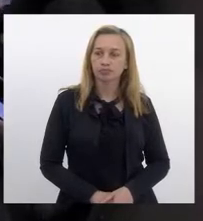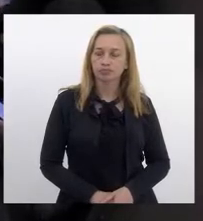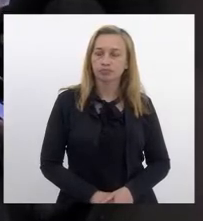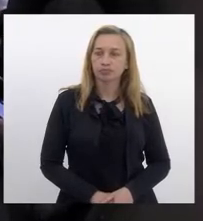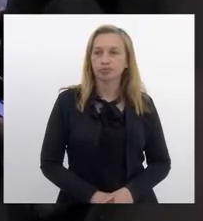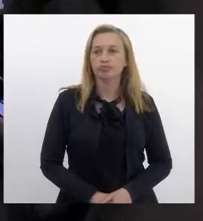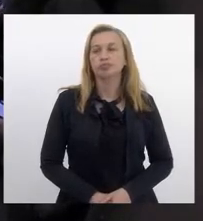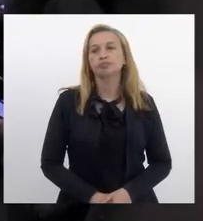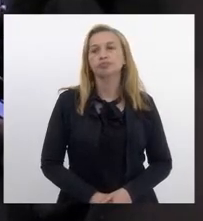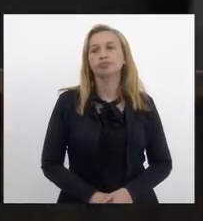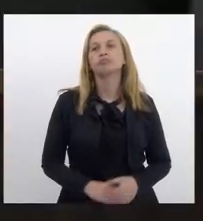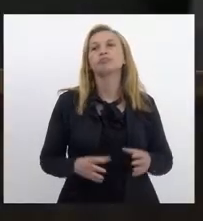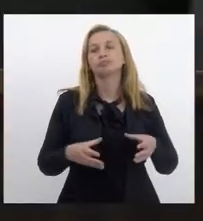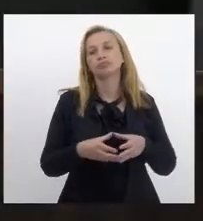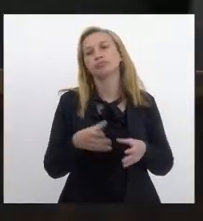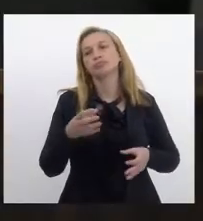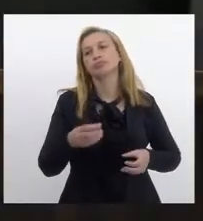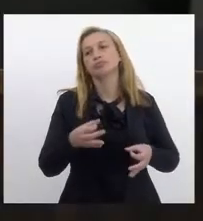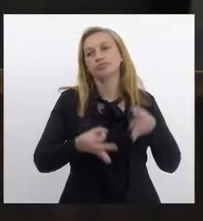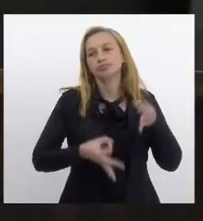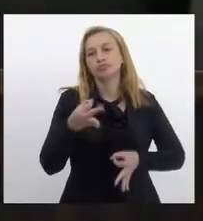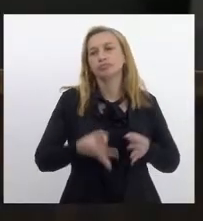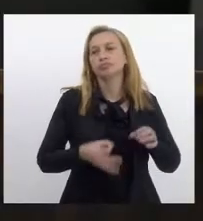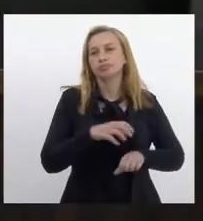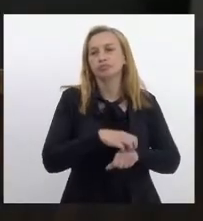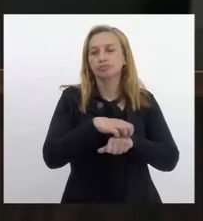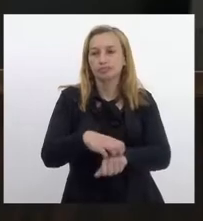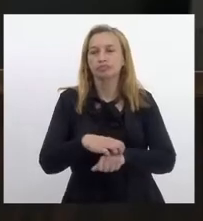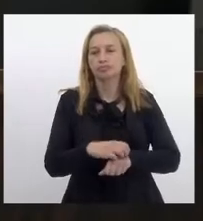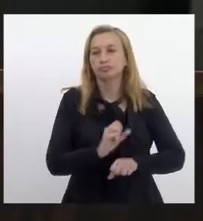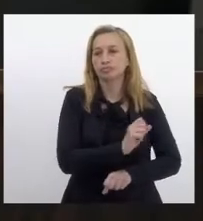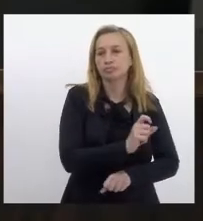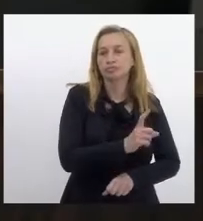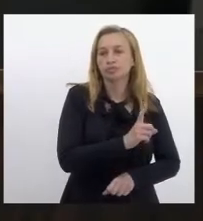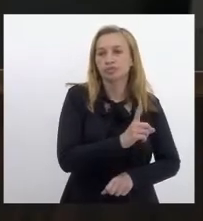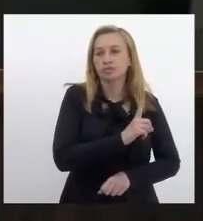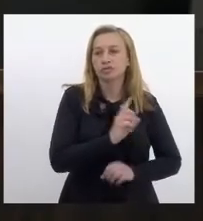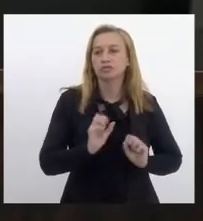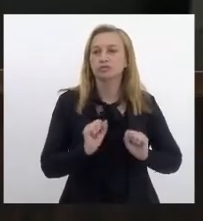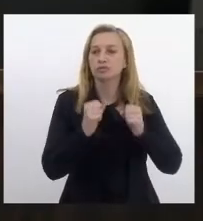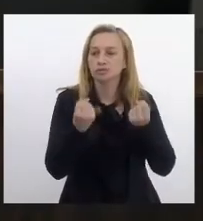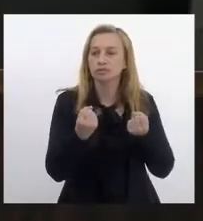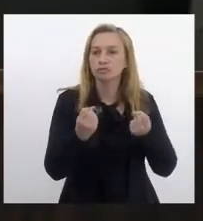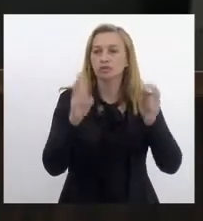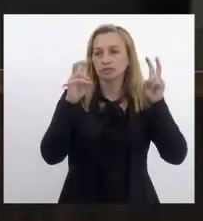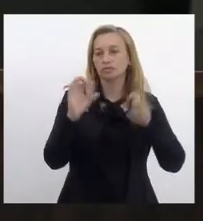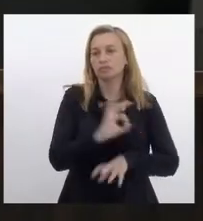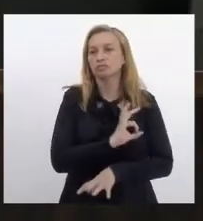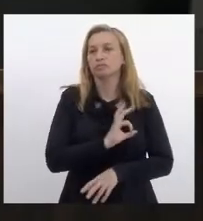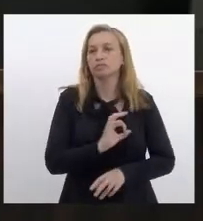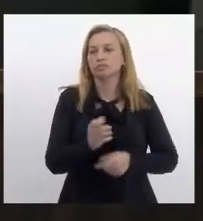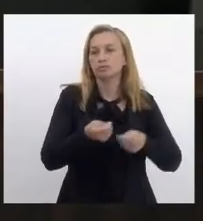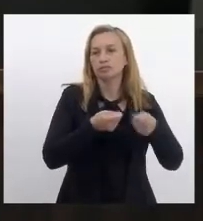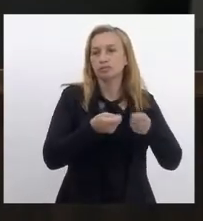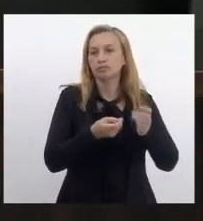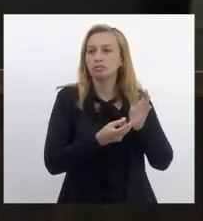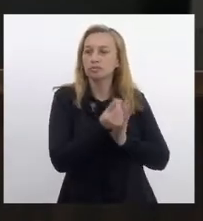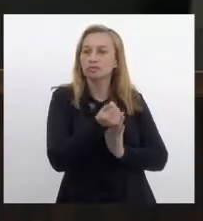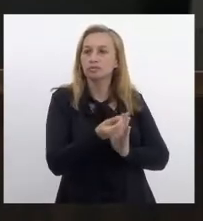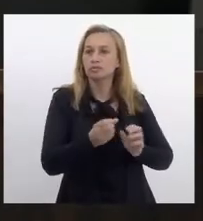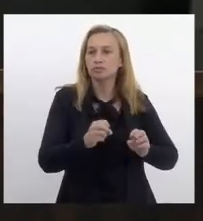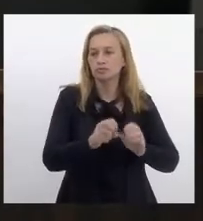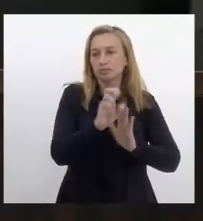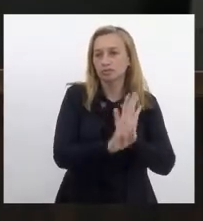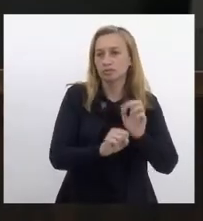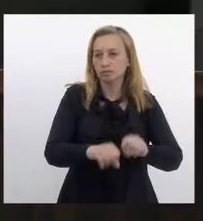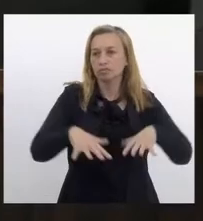Pendendo de pareceres das comissões de Constituição, Justiça, de Transporte, Defesa do Meio Ambiente, Segurança Pública, Ação de Polícia, de Orçamento, Finanças, Fiscalização Financeira e Controle, as emendas de